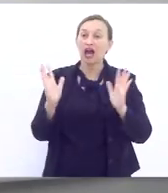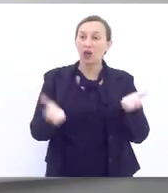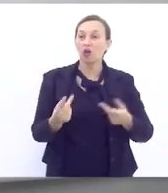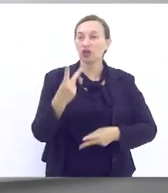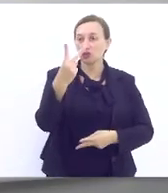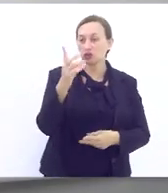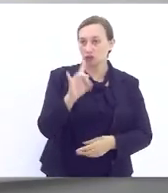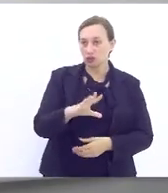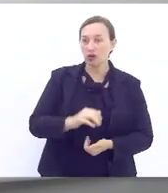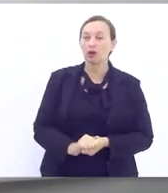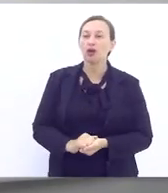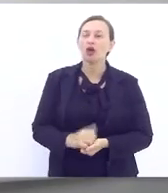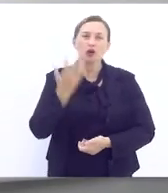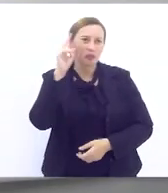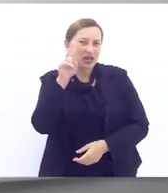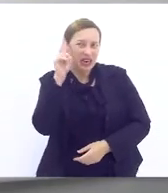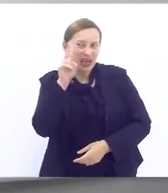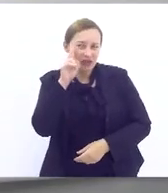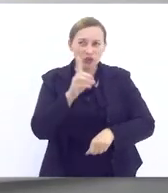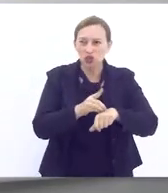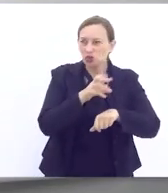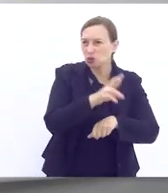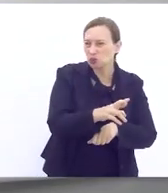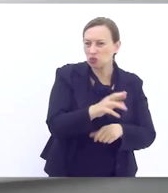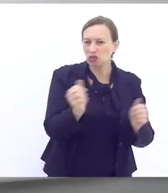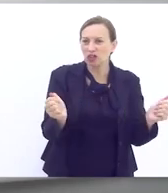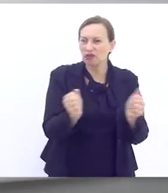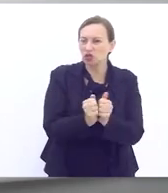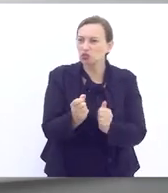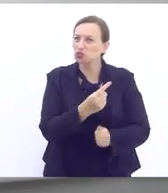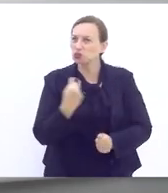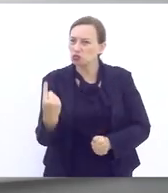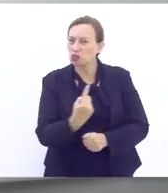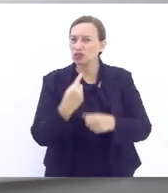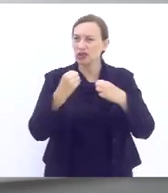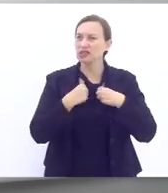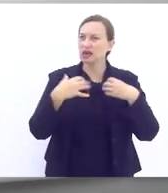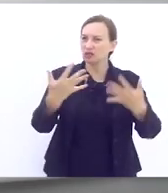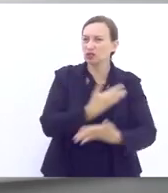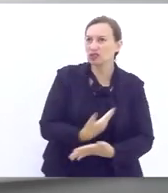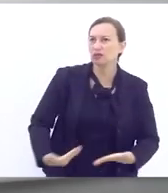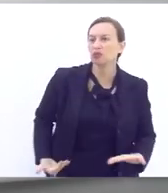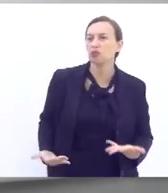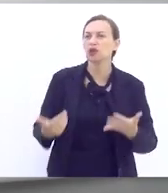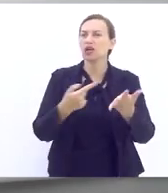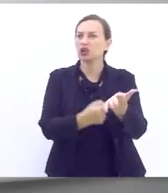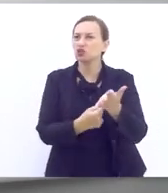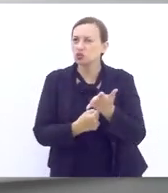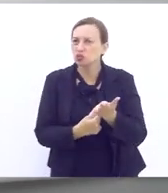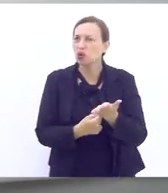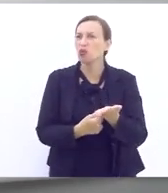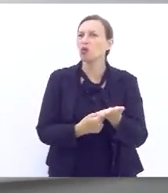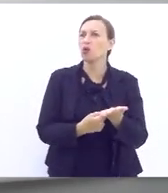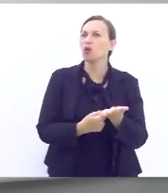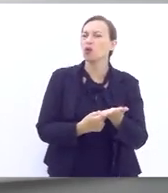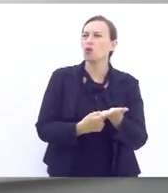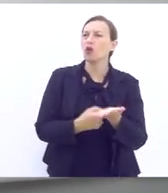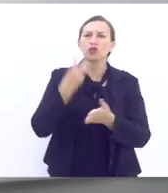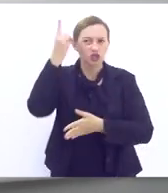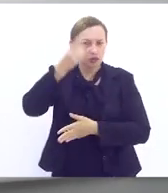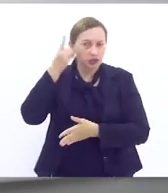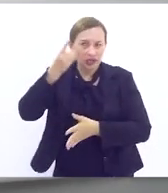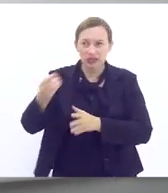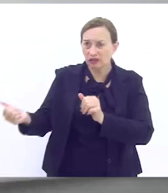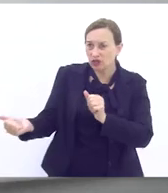me lembrei Exatamente porque o Doutor César teve conosco nessa audiência e ajudou os deputados que